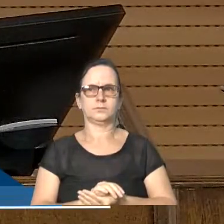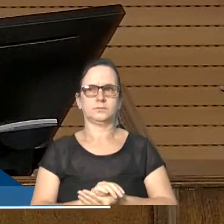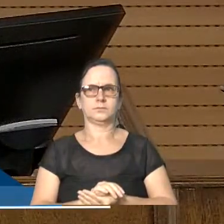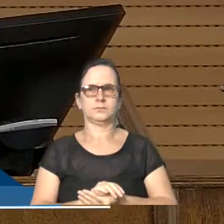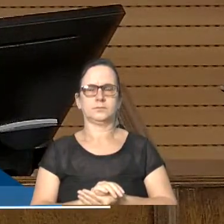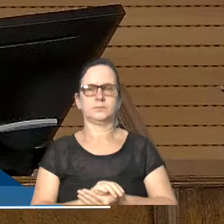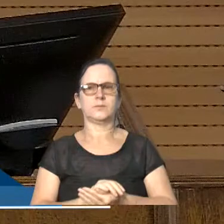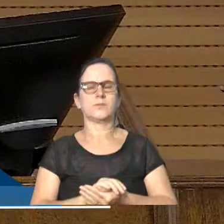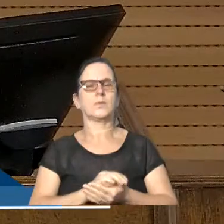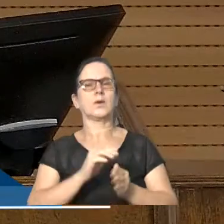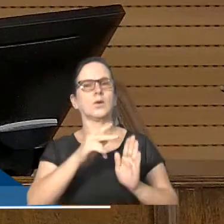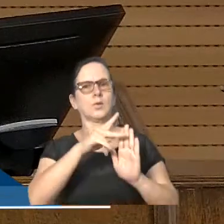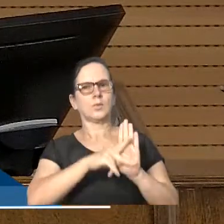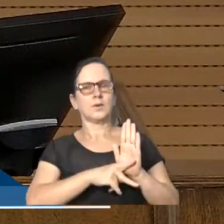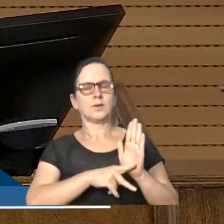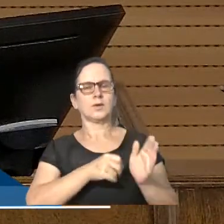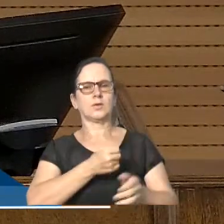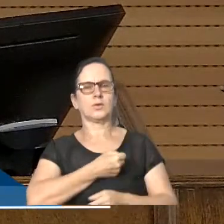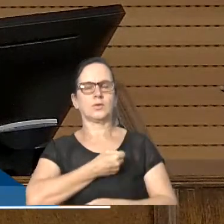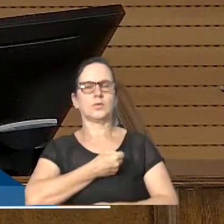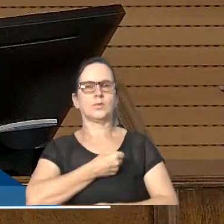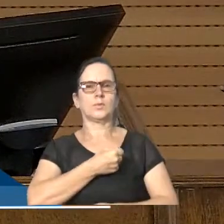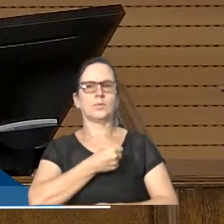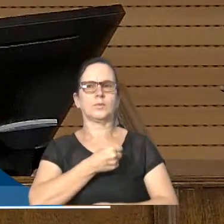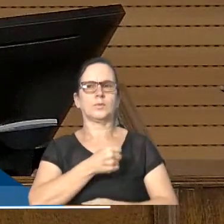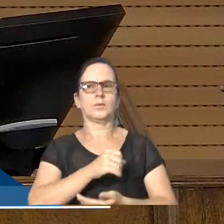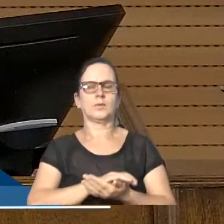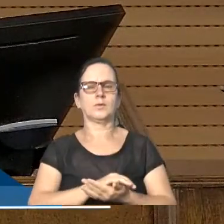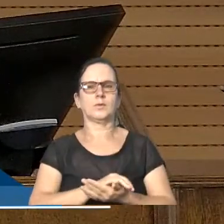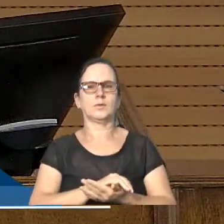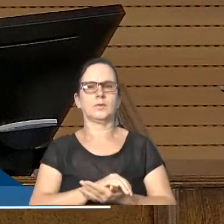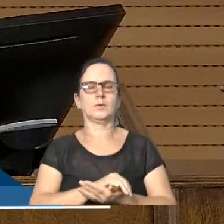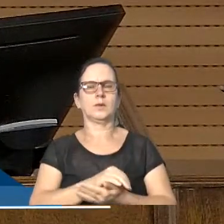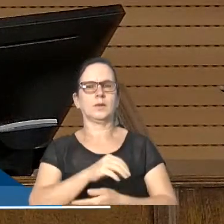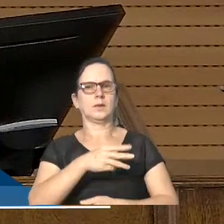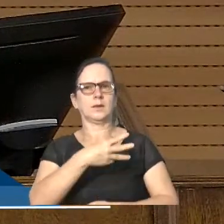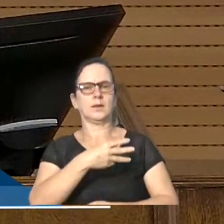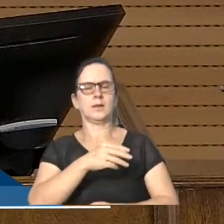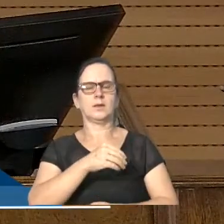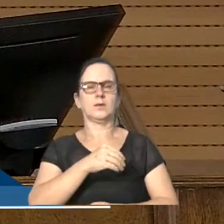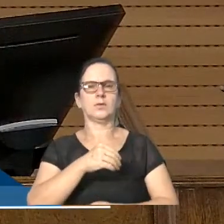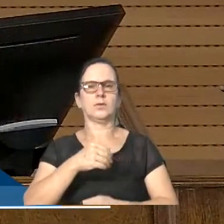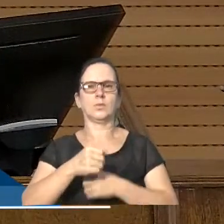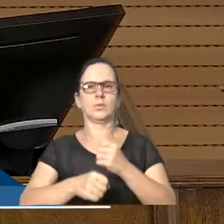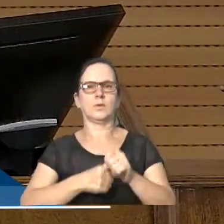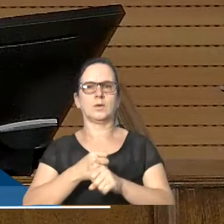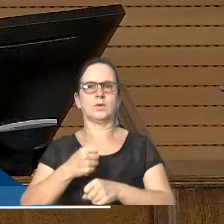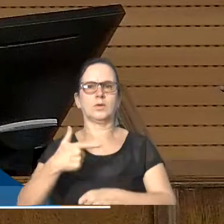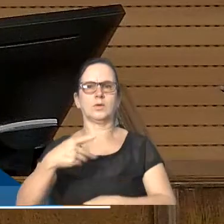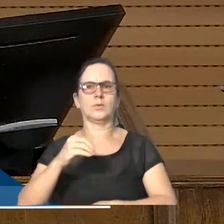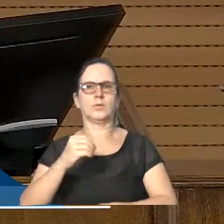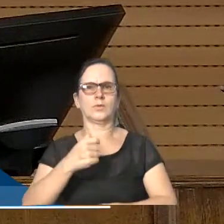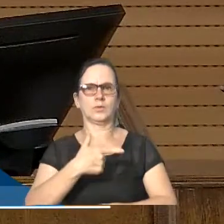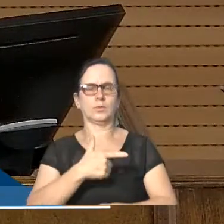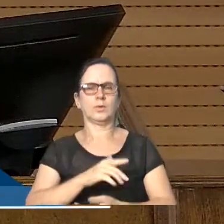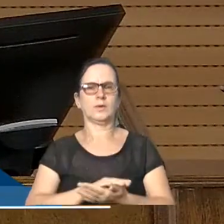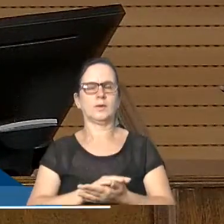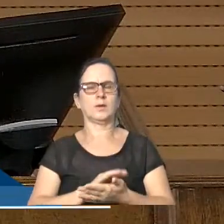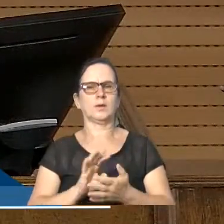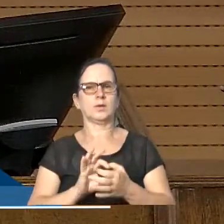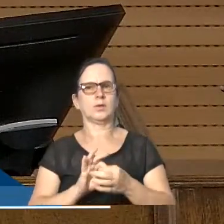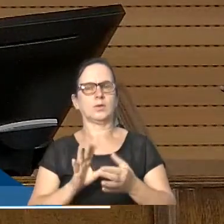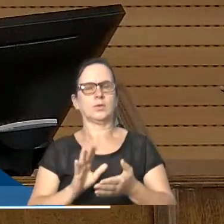O processo número 53/2022, projeto de lei número 3/2022, de autoria da mesa da Câmara, que dispõe sobre